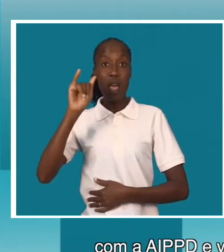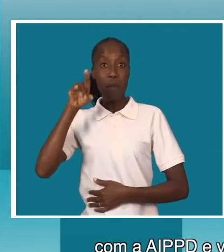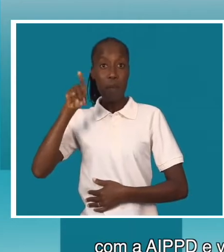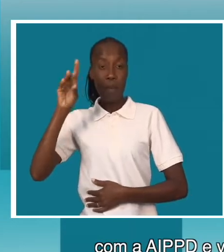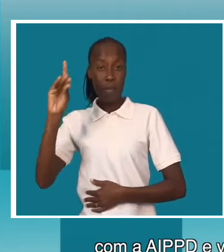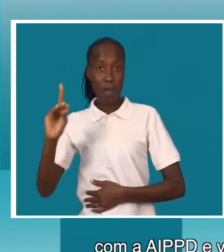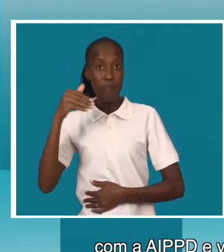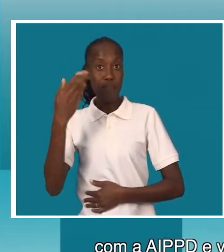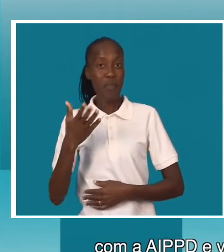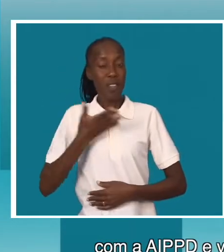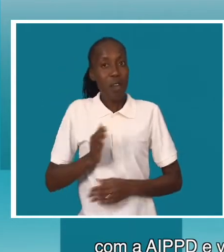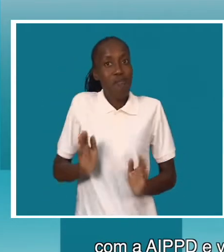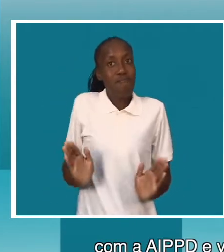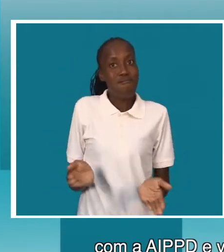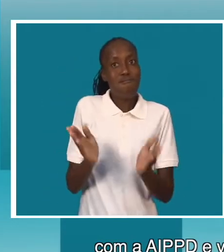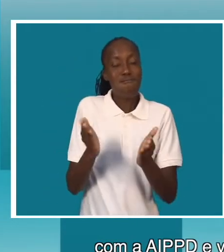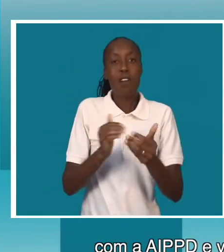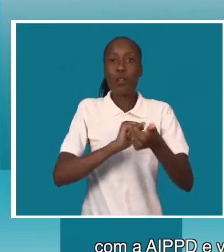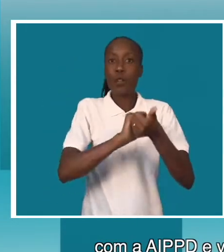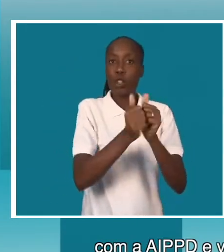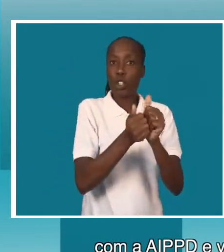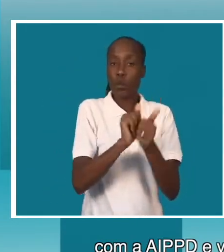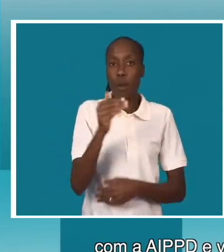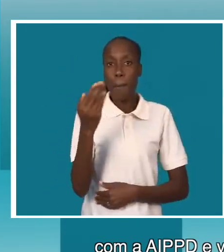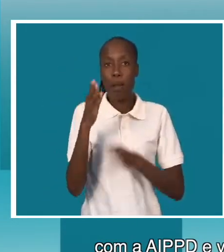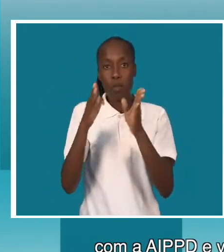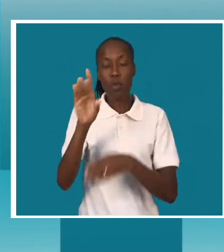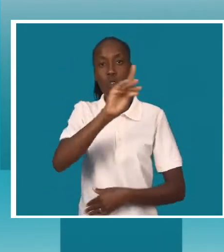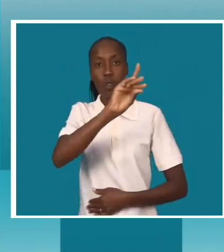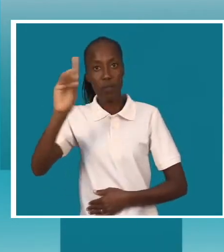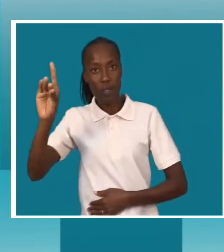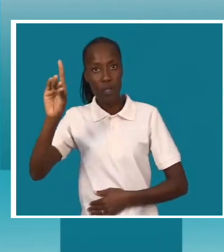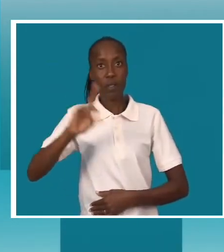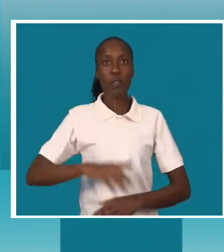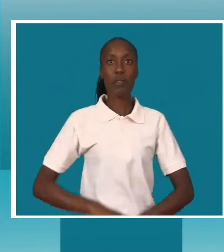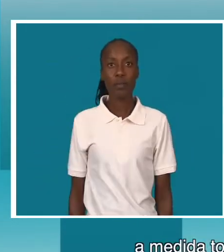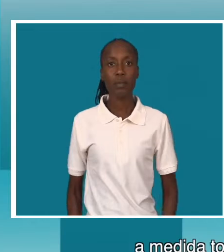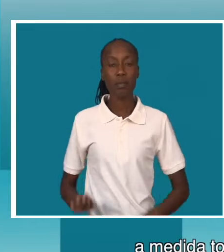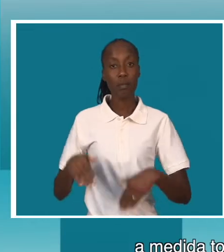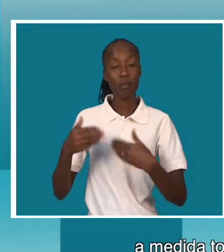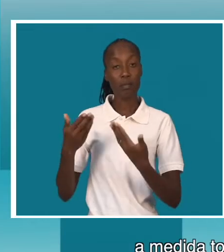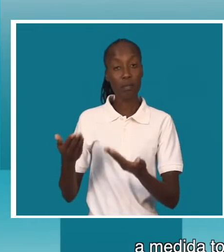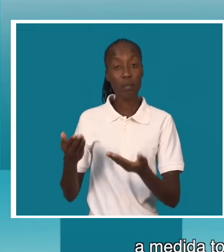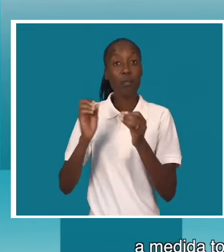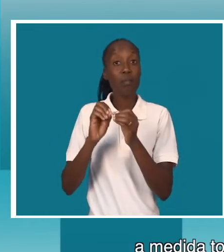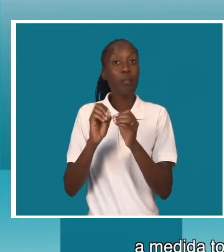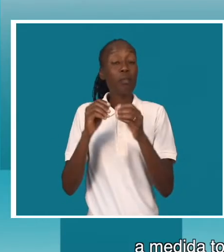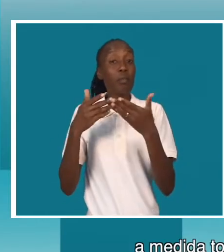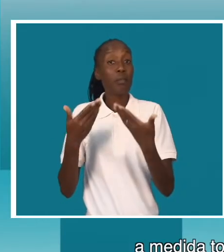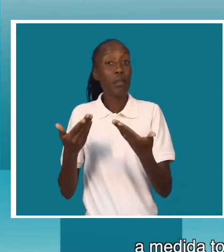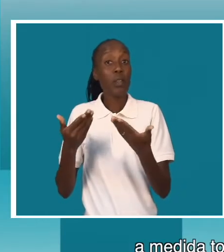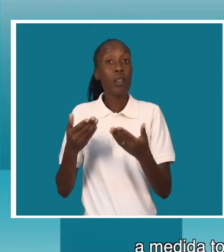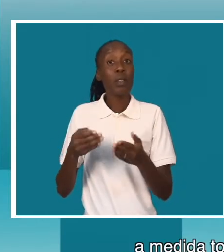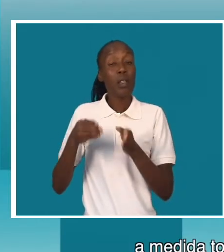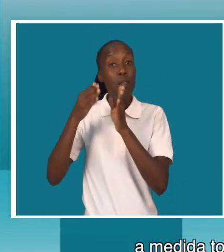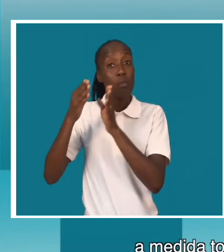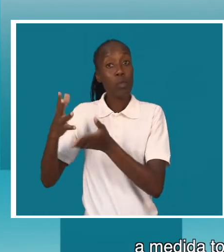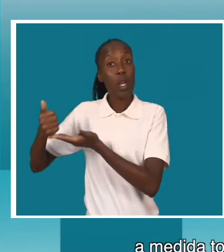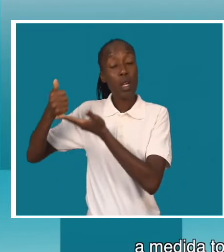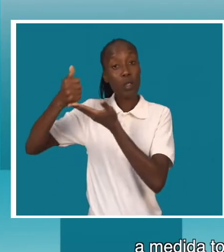AIPD e visa massificar o desporto adaptado. A medida tomada tanto pelo